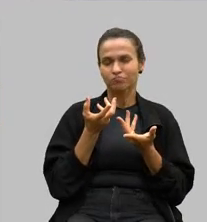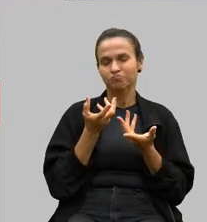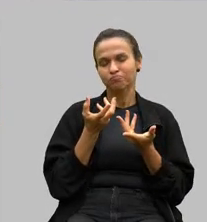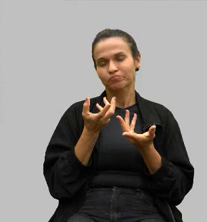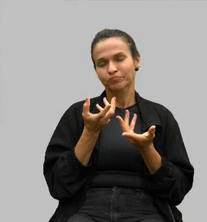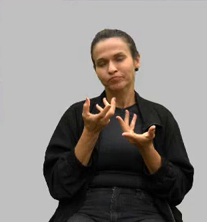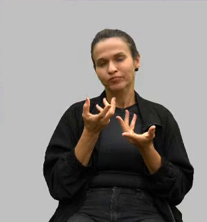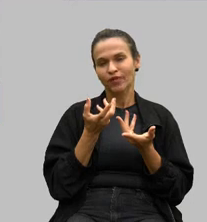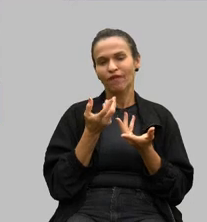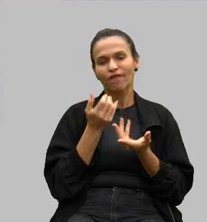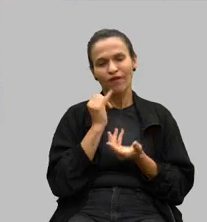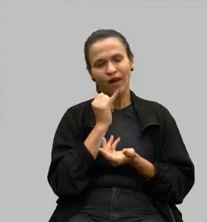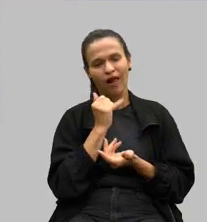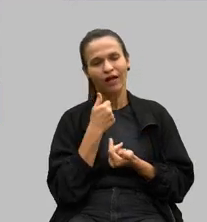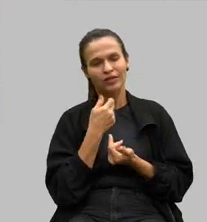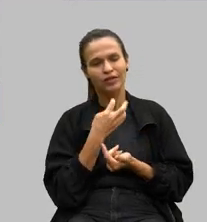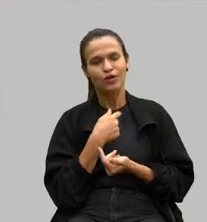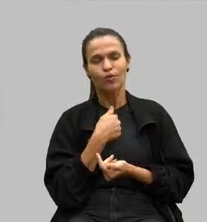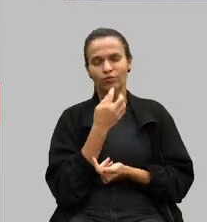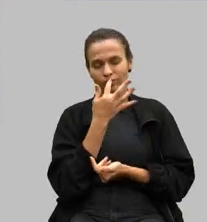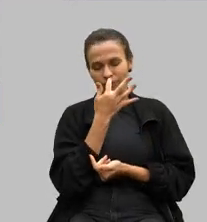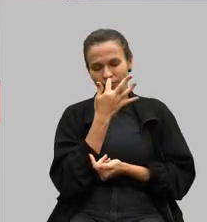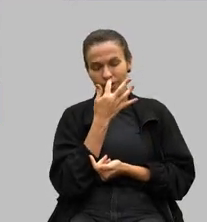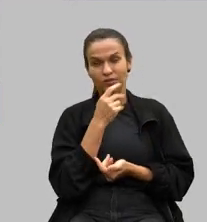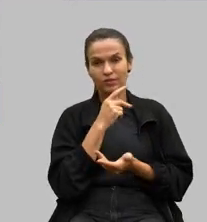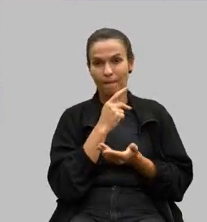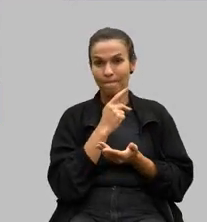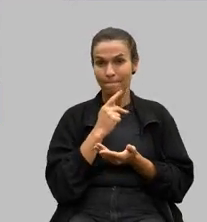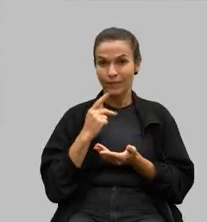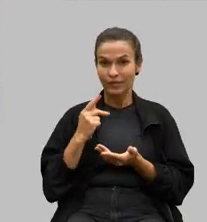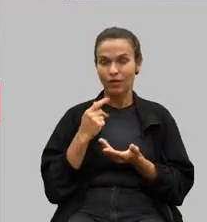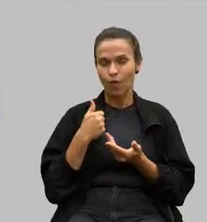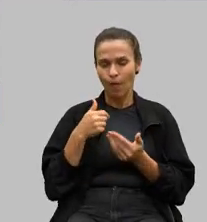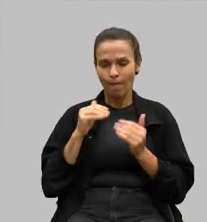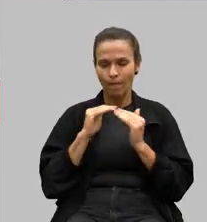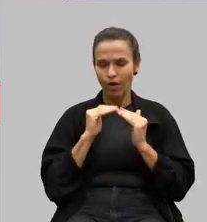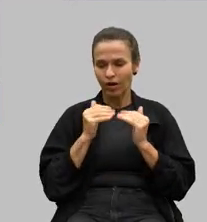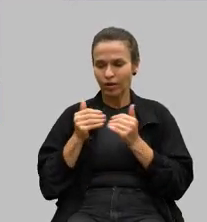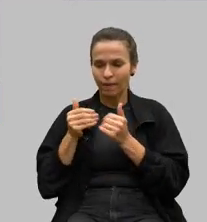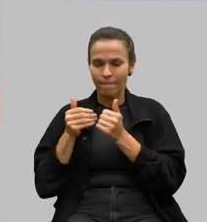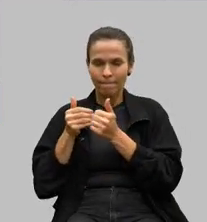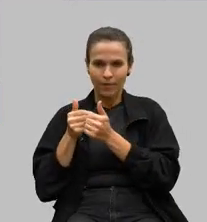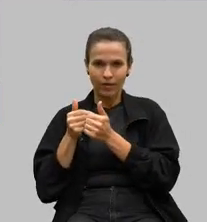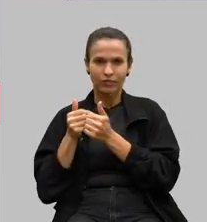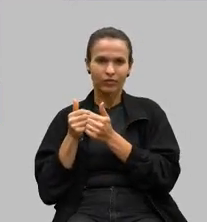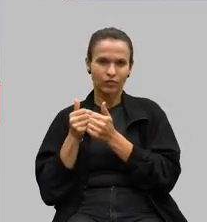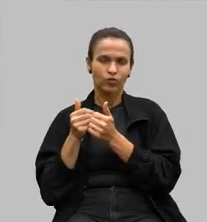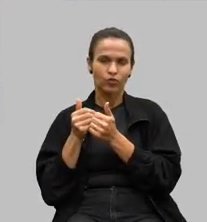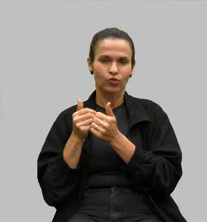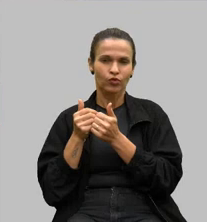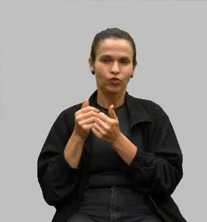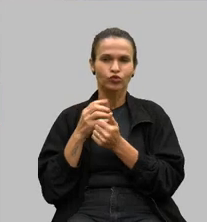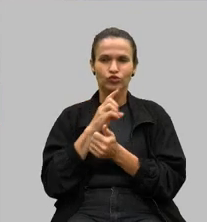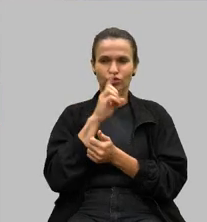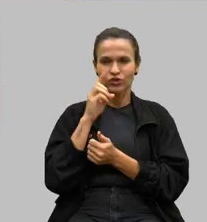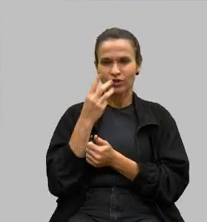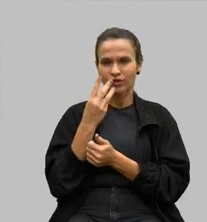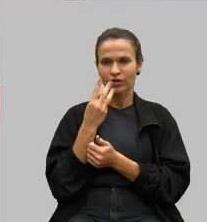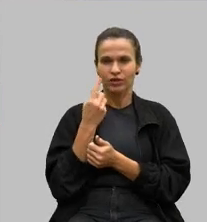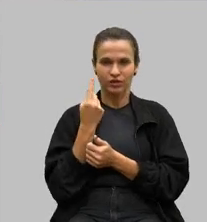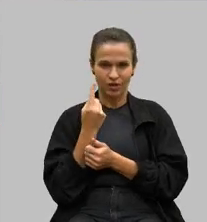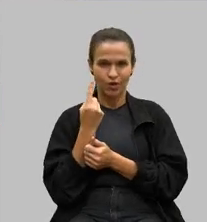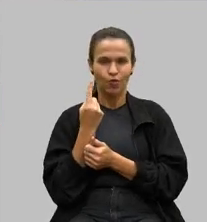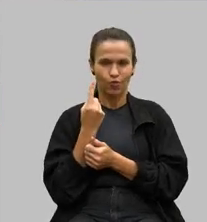admiração você presenteou a gente eu moro aqui perto com o nosso reveião aqui na praça da Liberdade que tá ficando